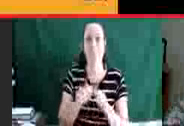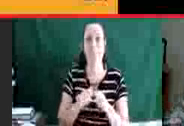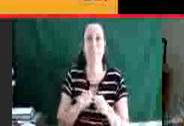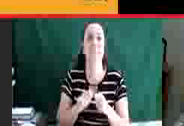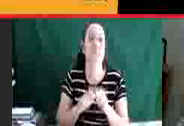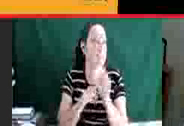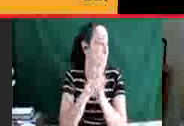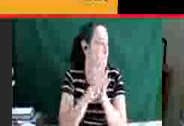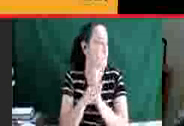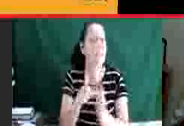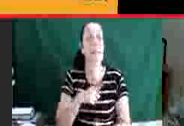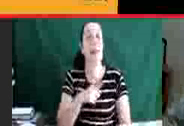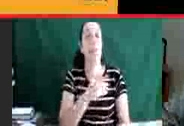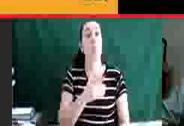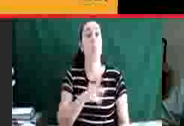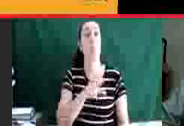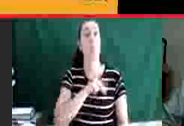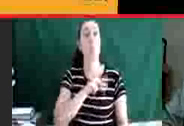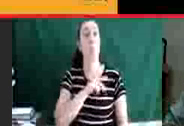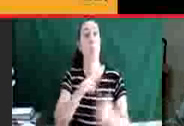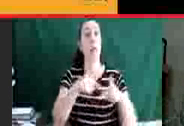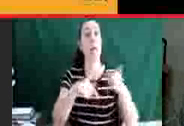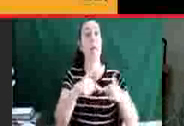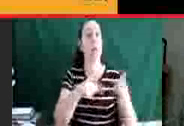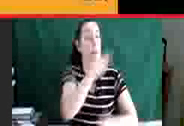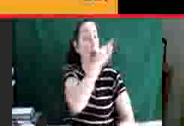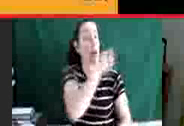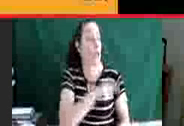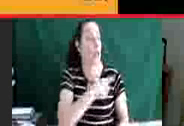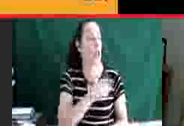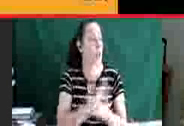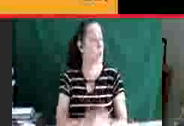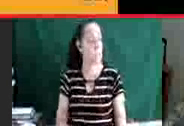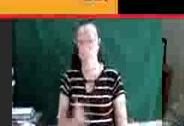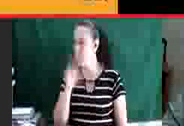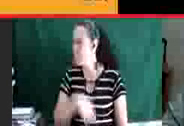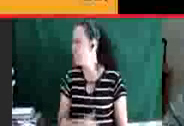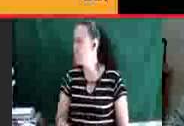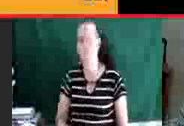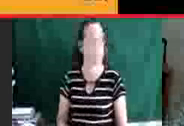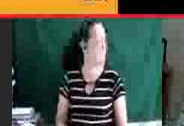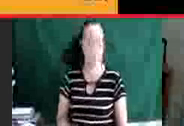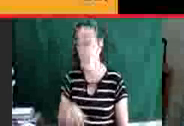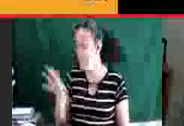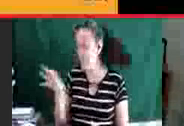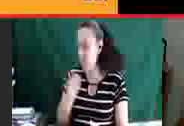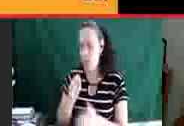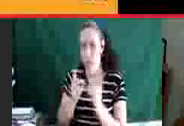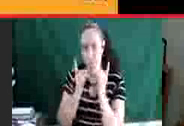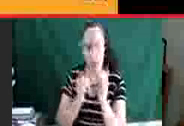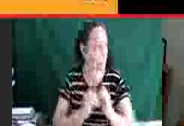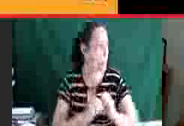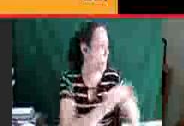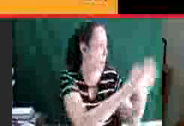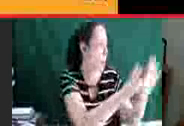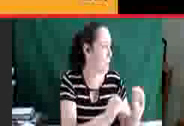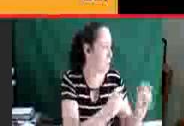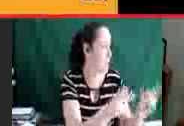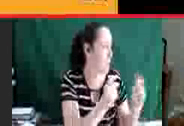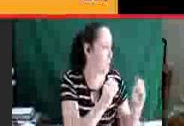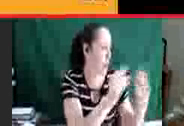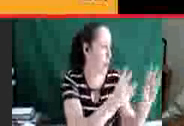Sim. Então tá bom. Tá bom? Professor, Oi, Bianca. em algum momento a gente